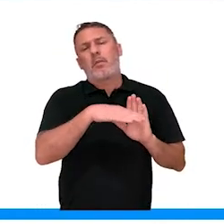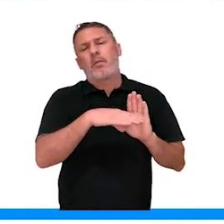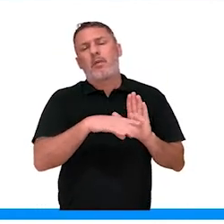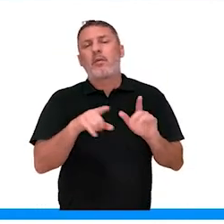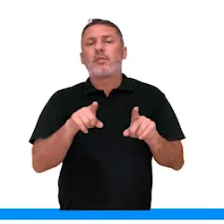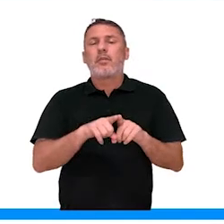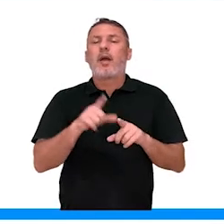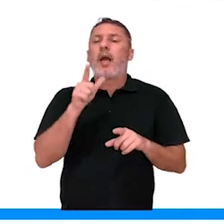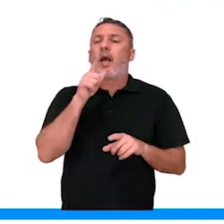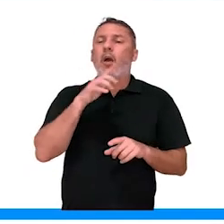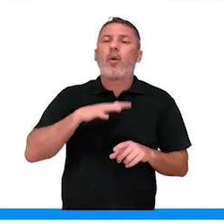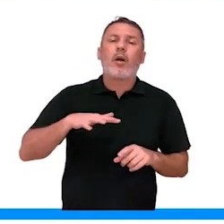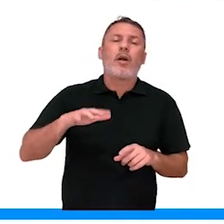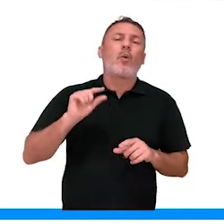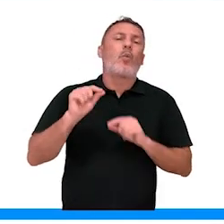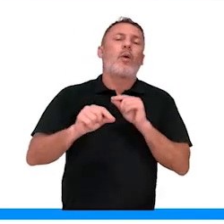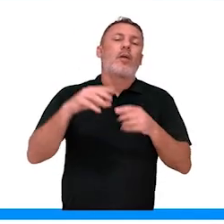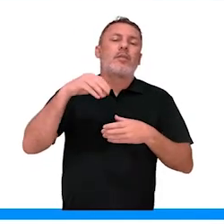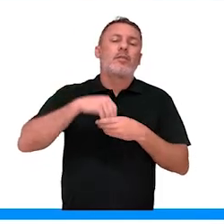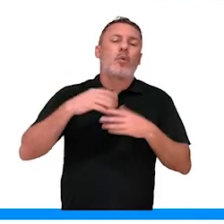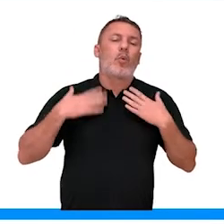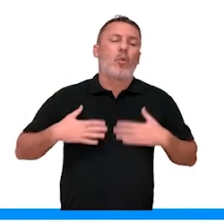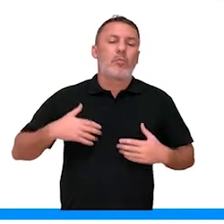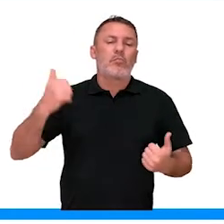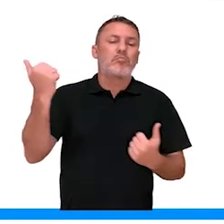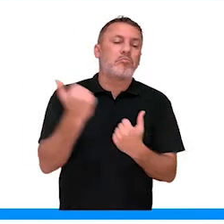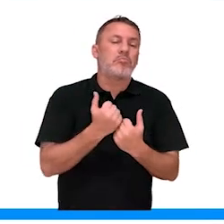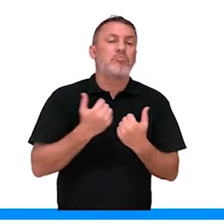as funções que elas desempenham no nosso corpo.